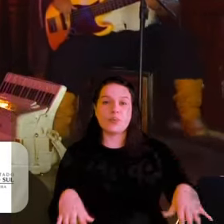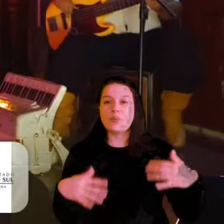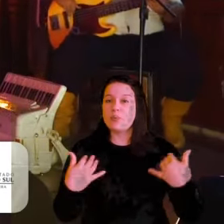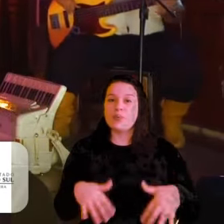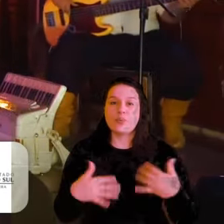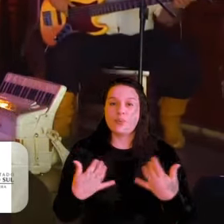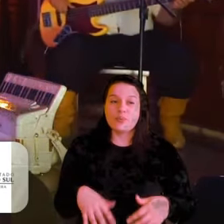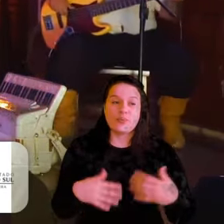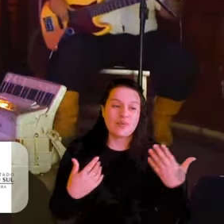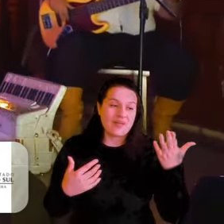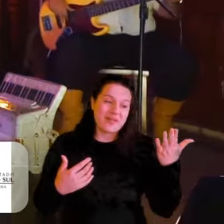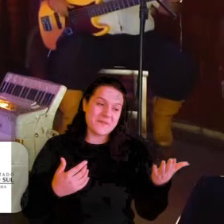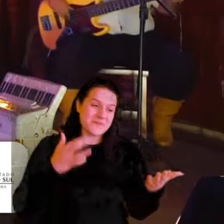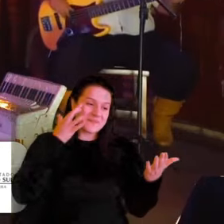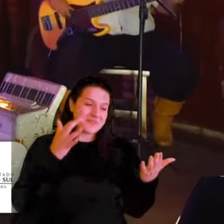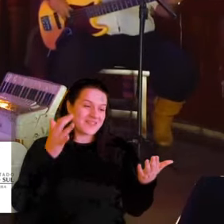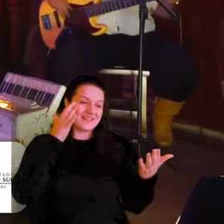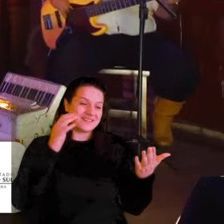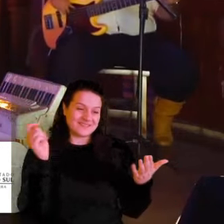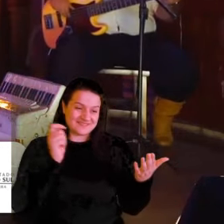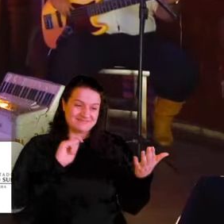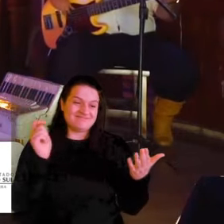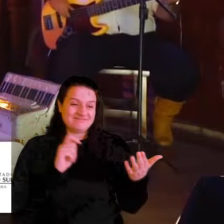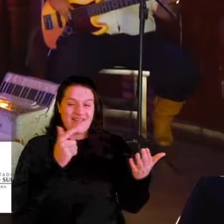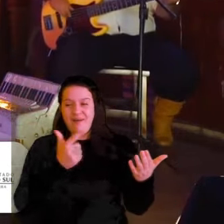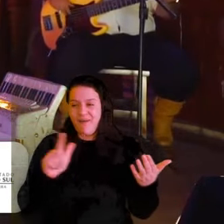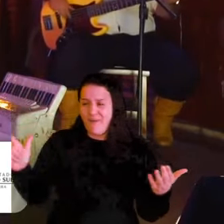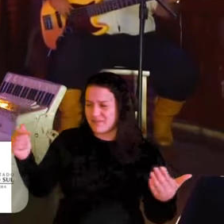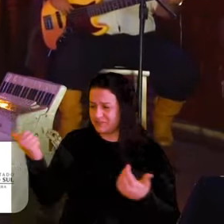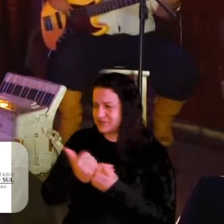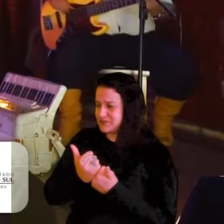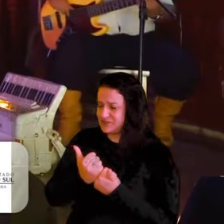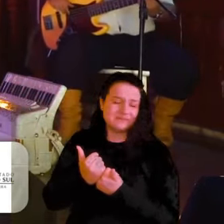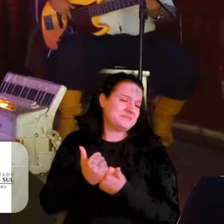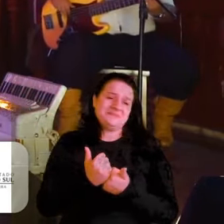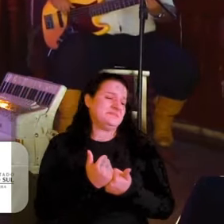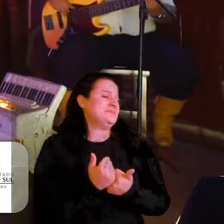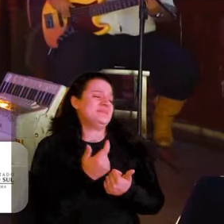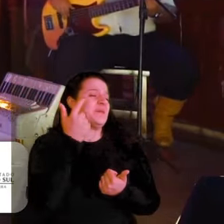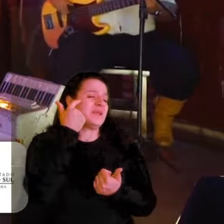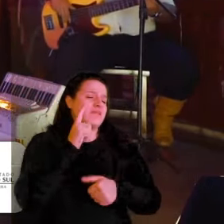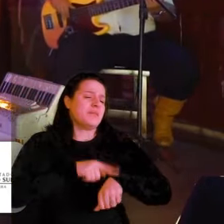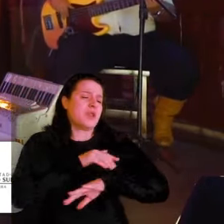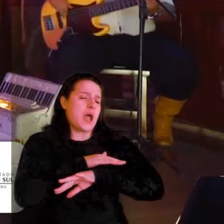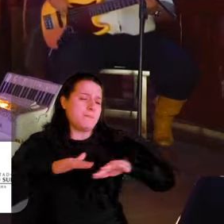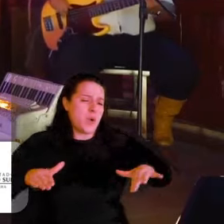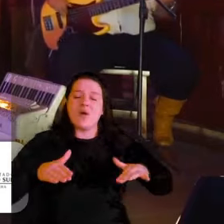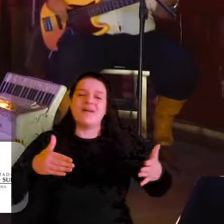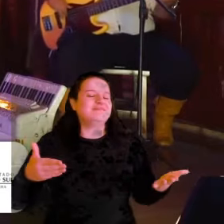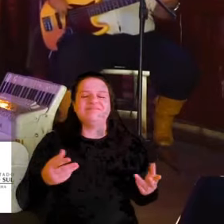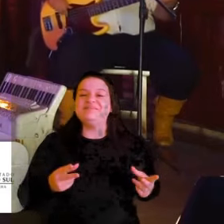te encontrar. Nunca pensei que brotaria um sentimento.